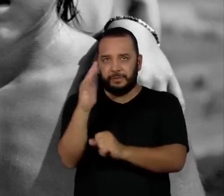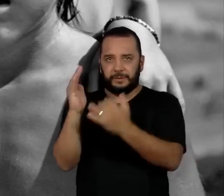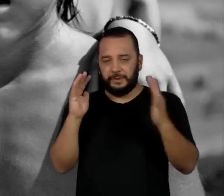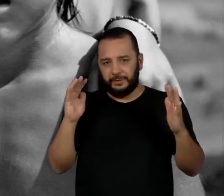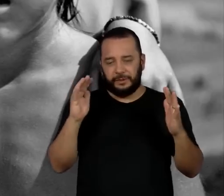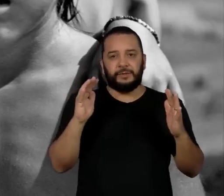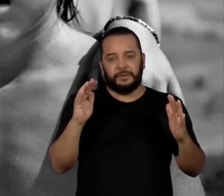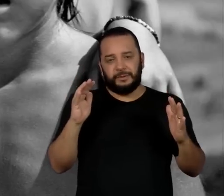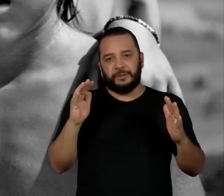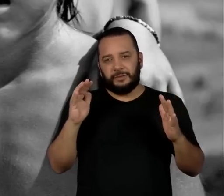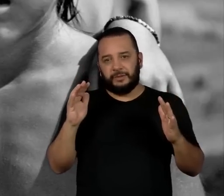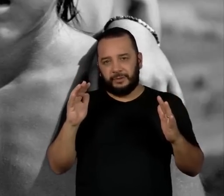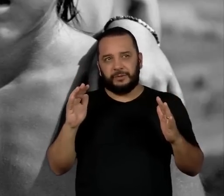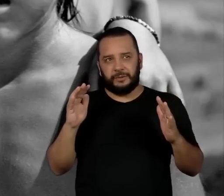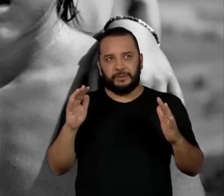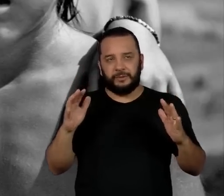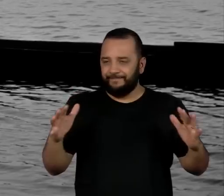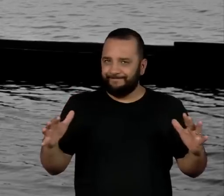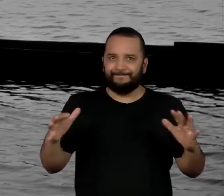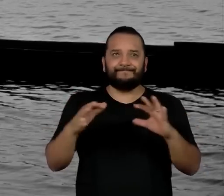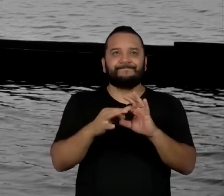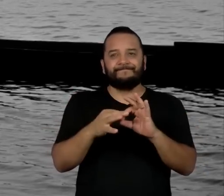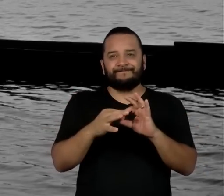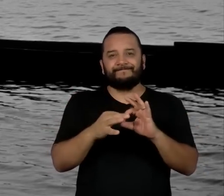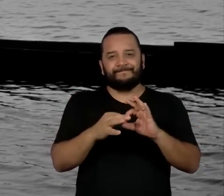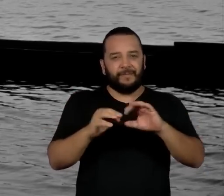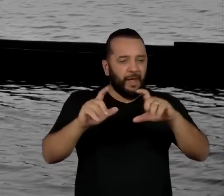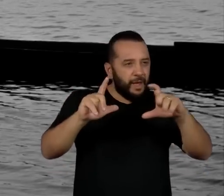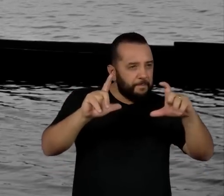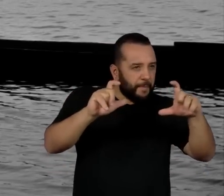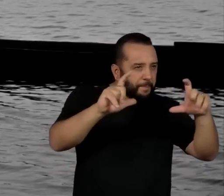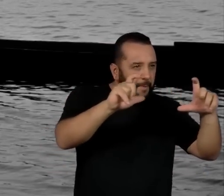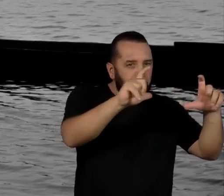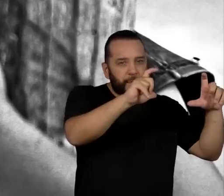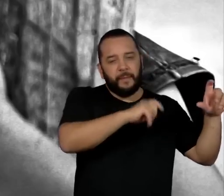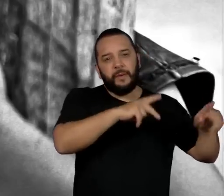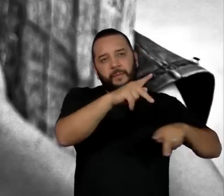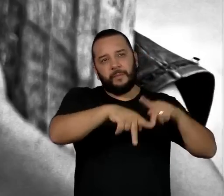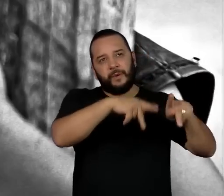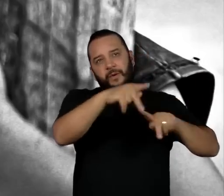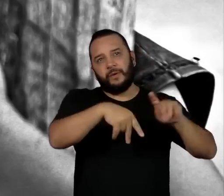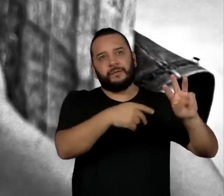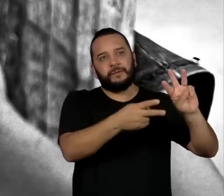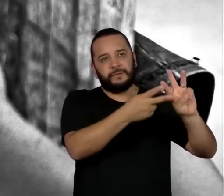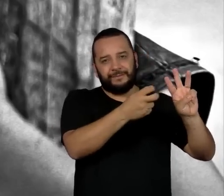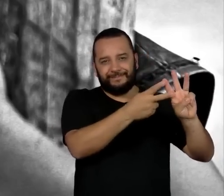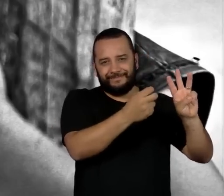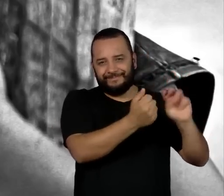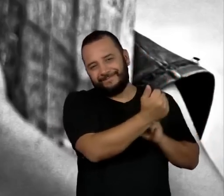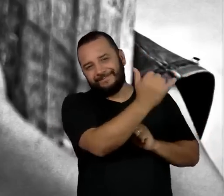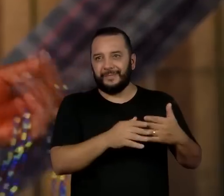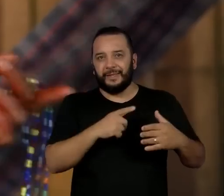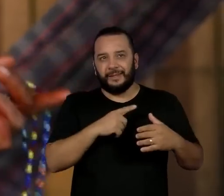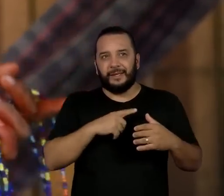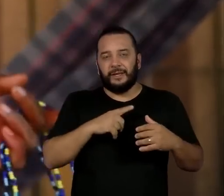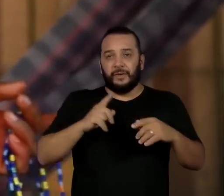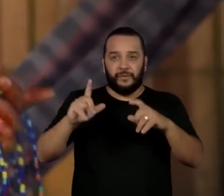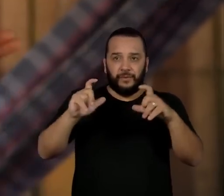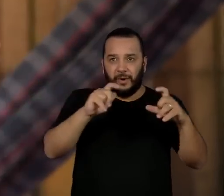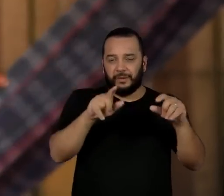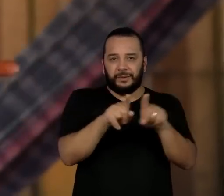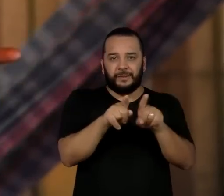Então, eu não consigo mais dissociar a conservação e a preservação do meio ambiente